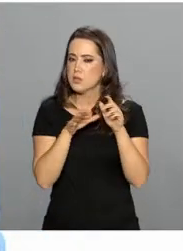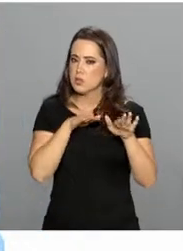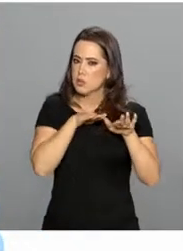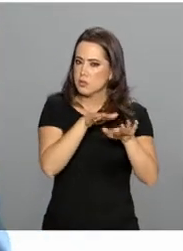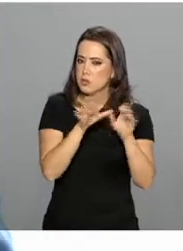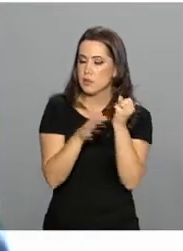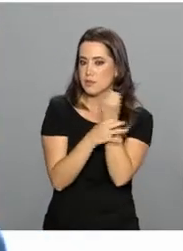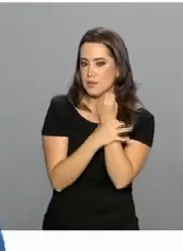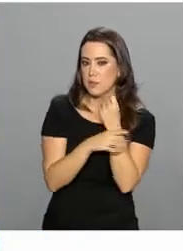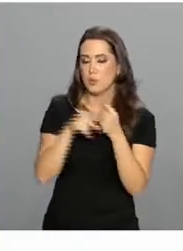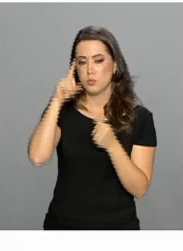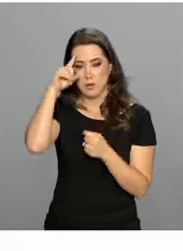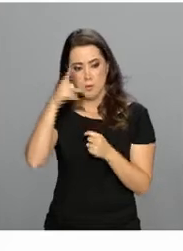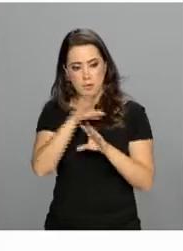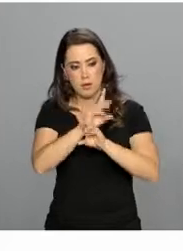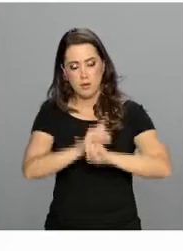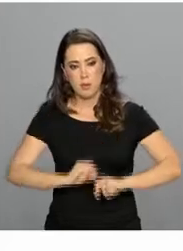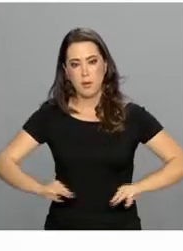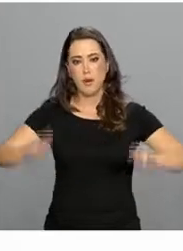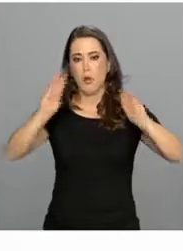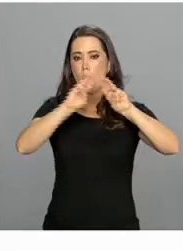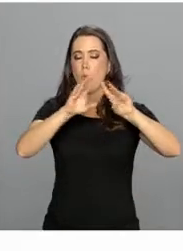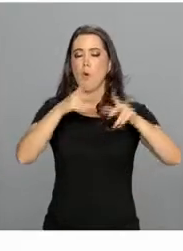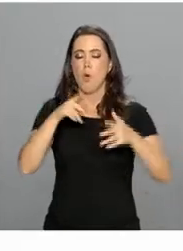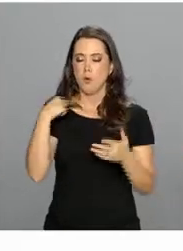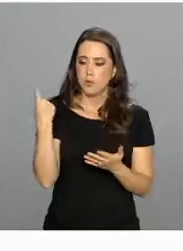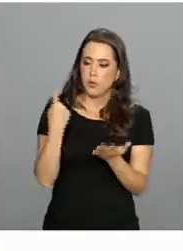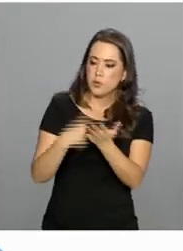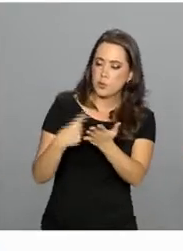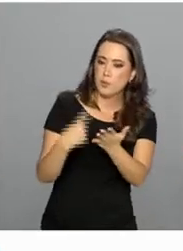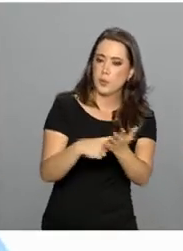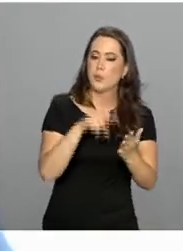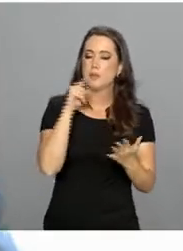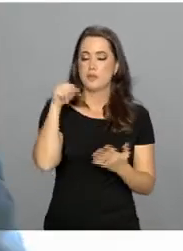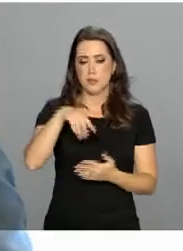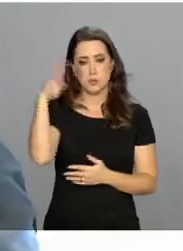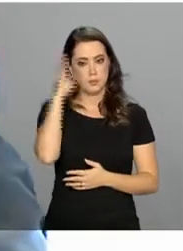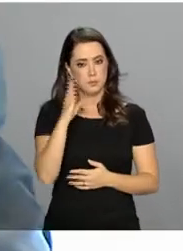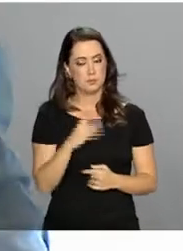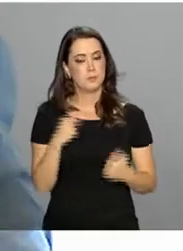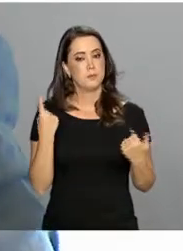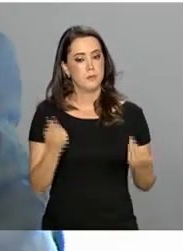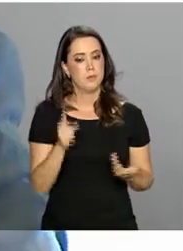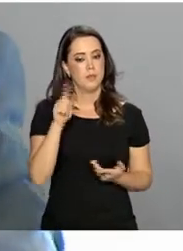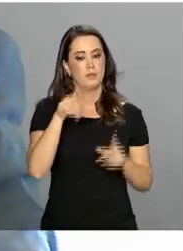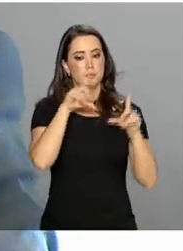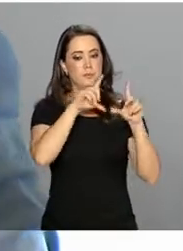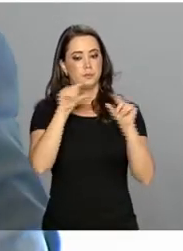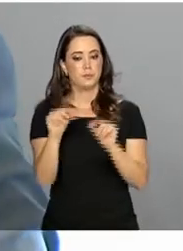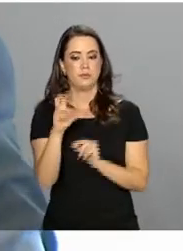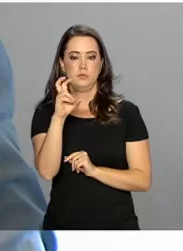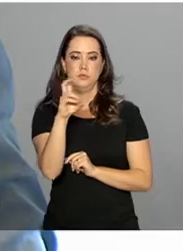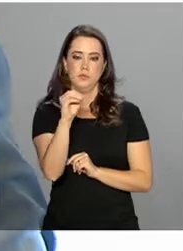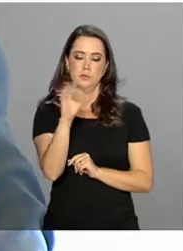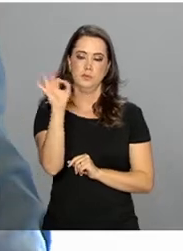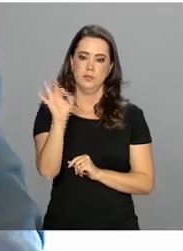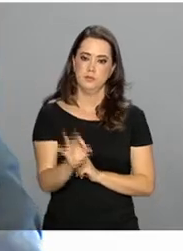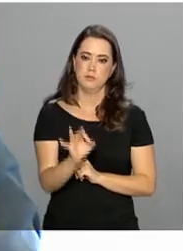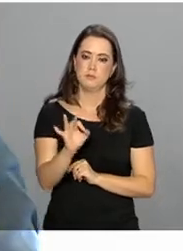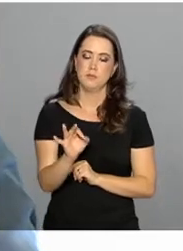pela ONU e que foi assimilado e tornado compromisso do Brasil, que é reduzir em